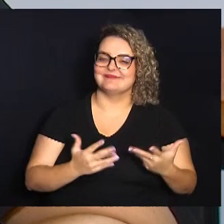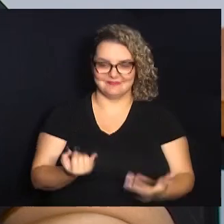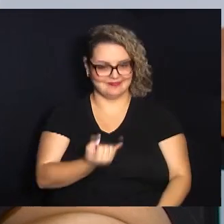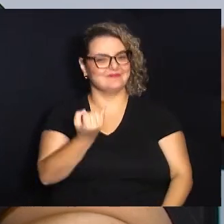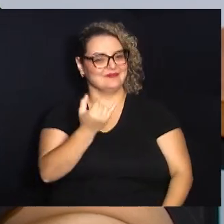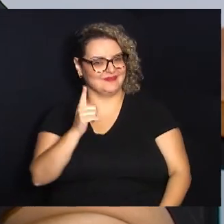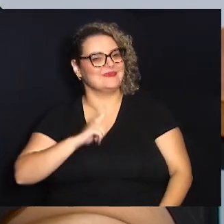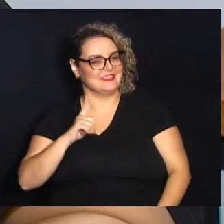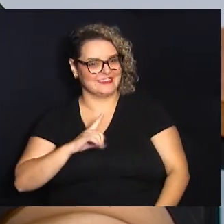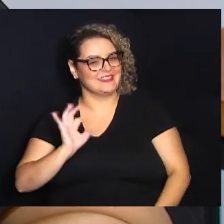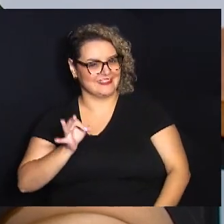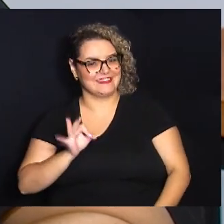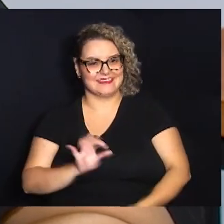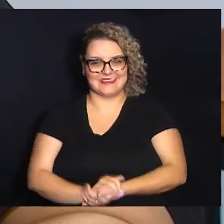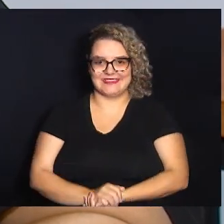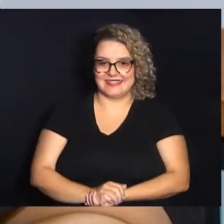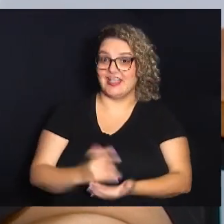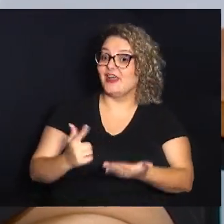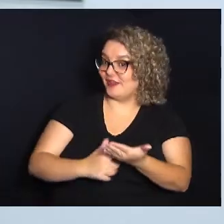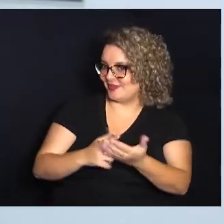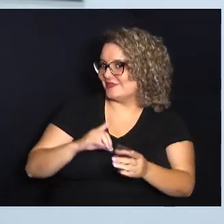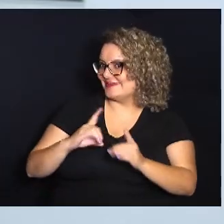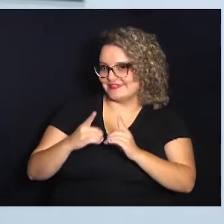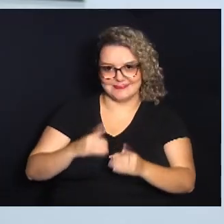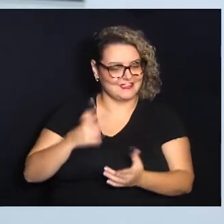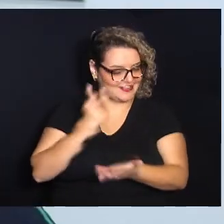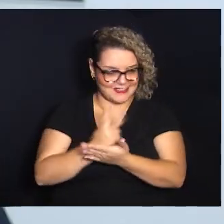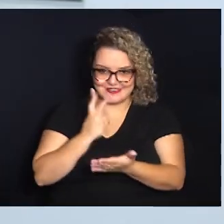tem a sua importância, sim, com toda certeza. O livro